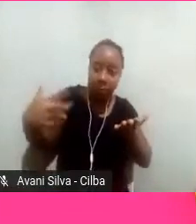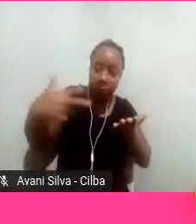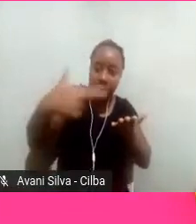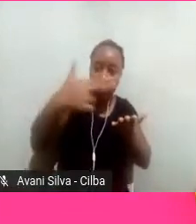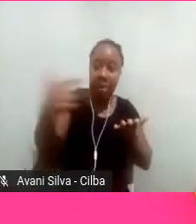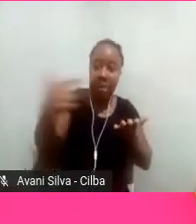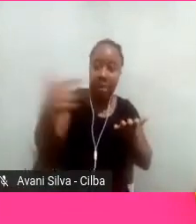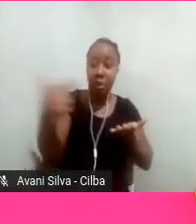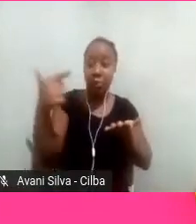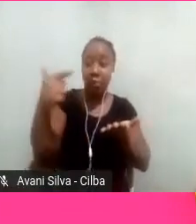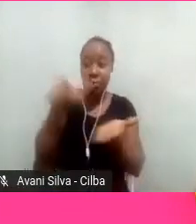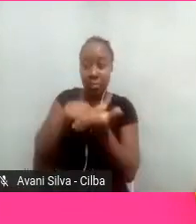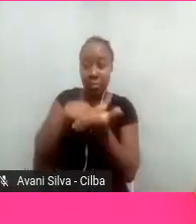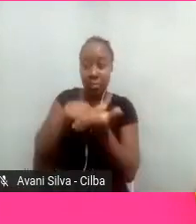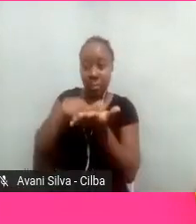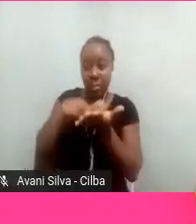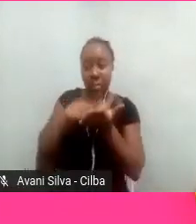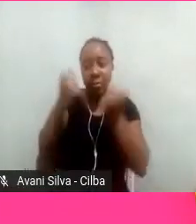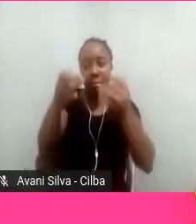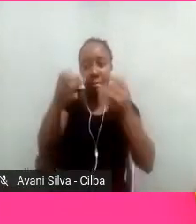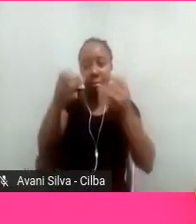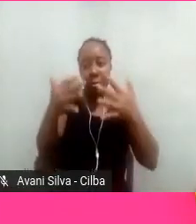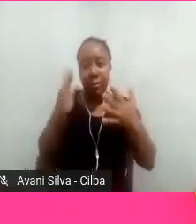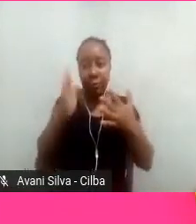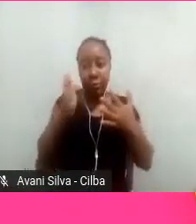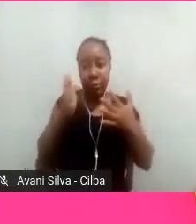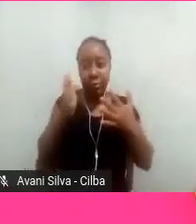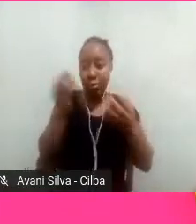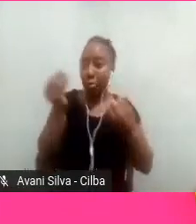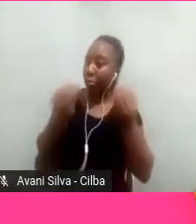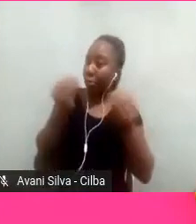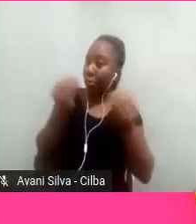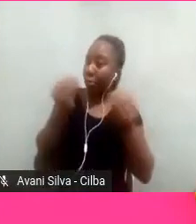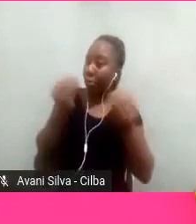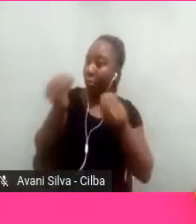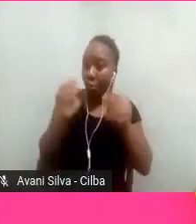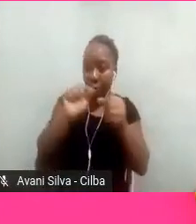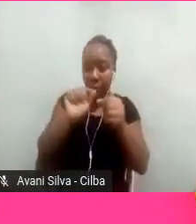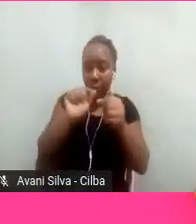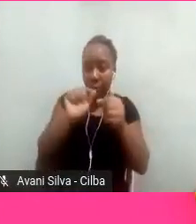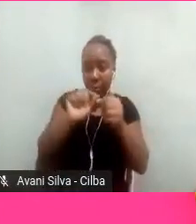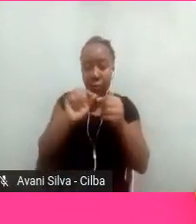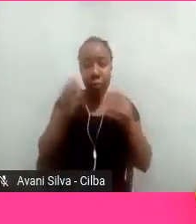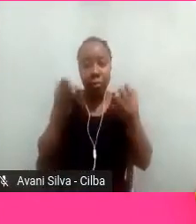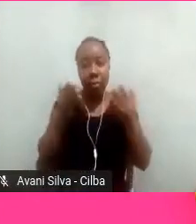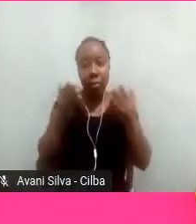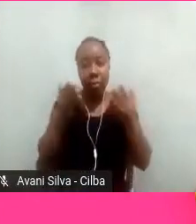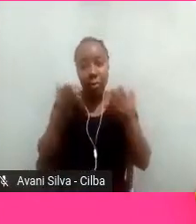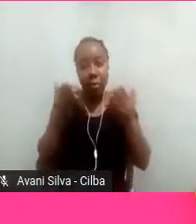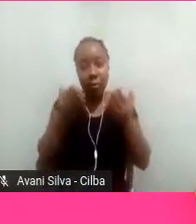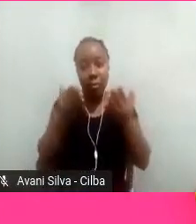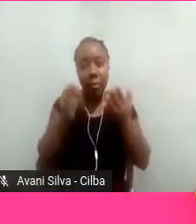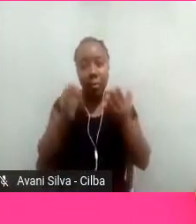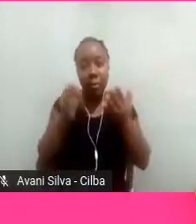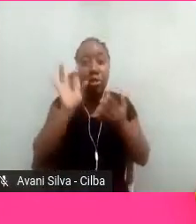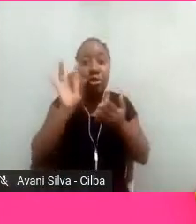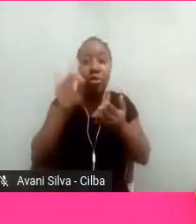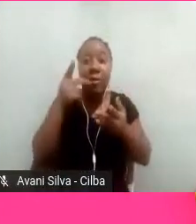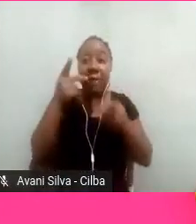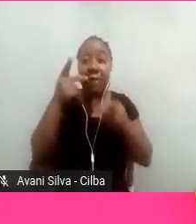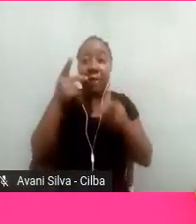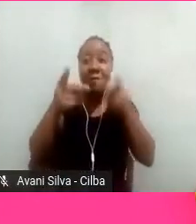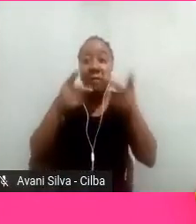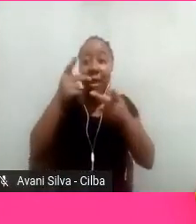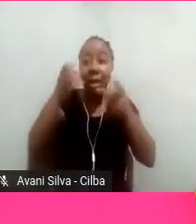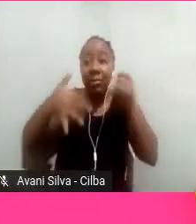Como eu já expliquei para vocês como é esse processo, nesse momento, então, eu vou só falar o que eu estou